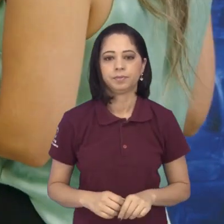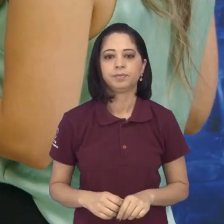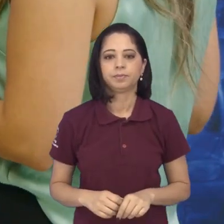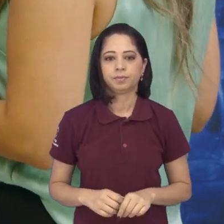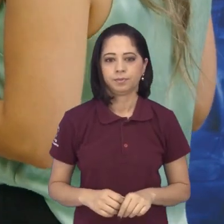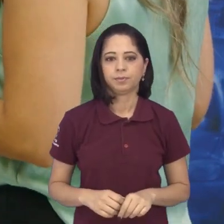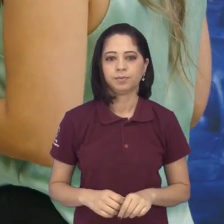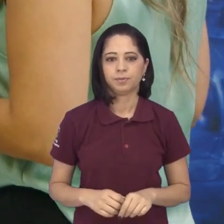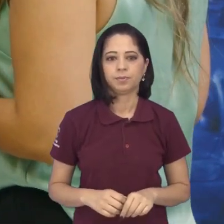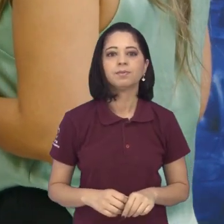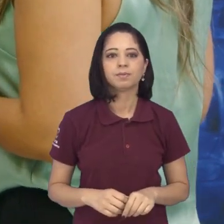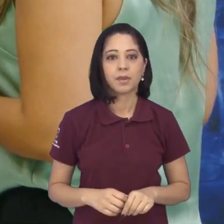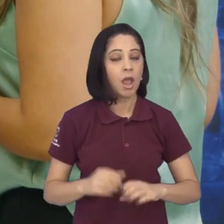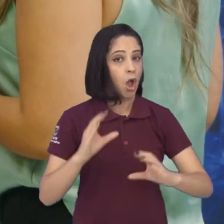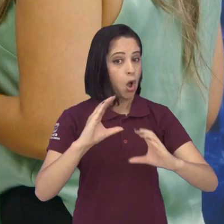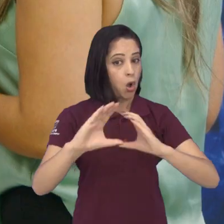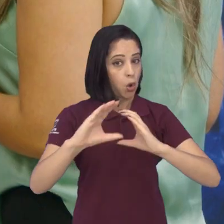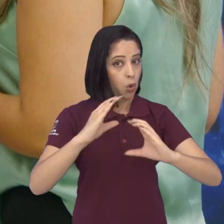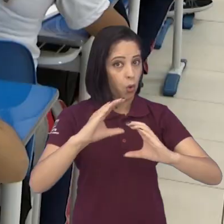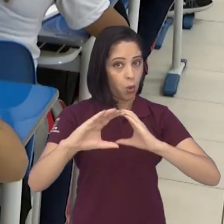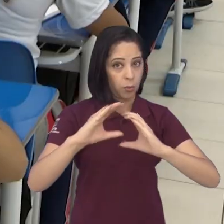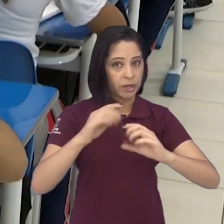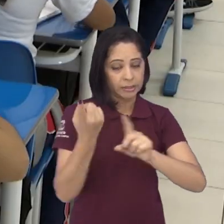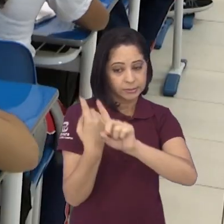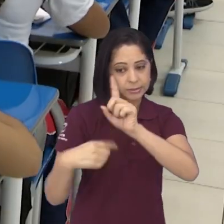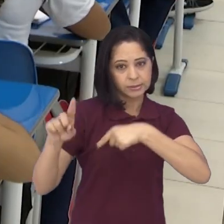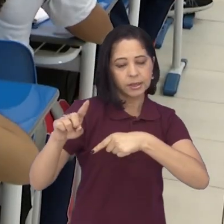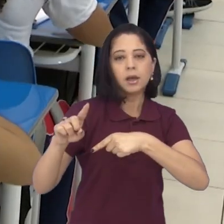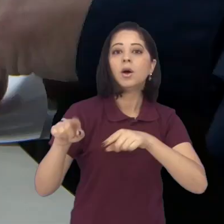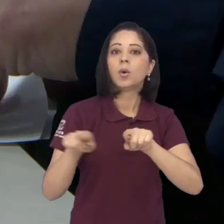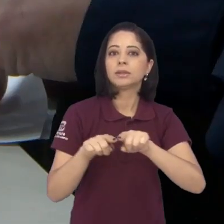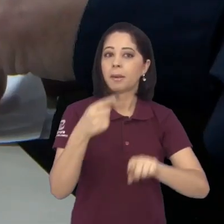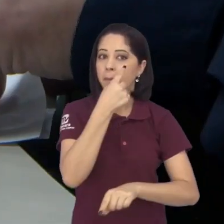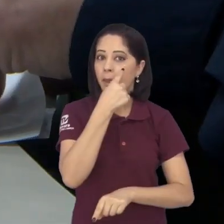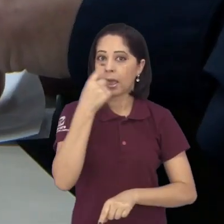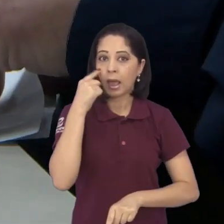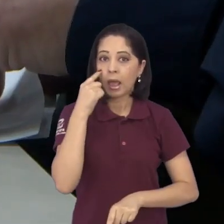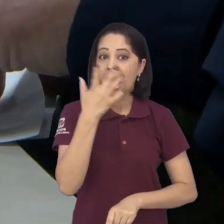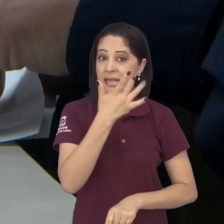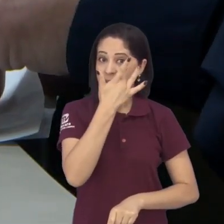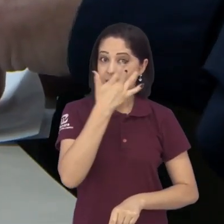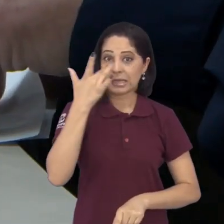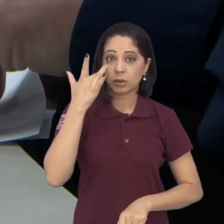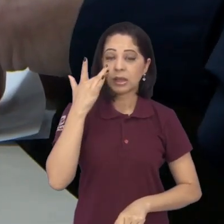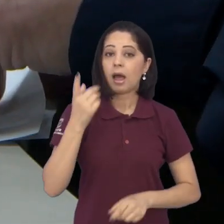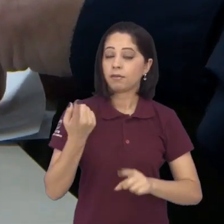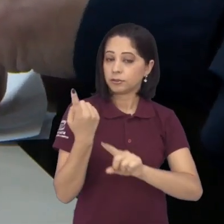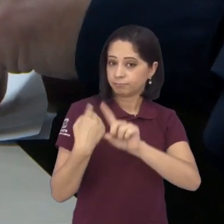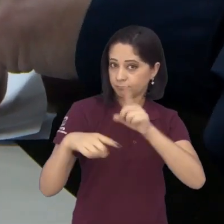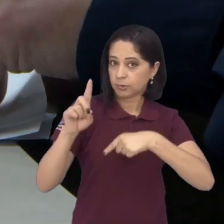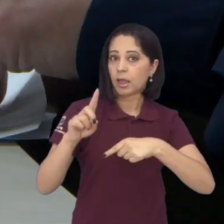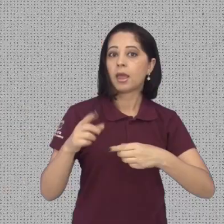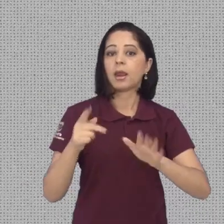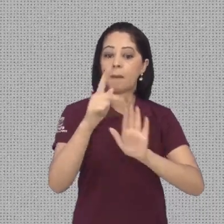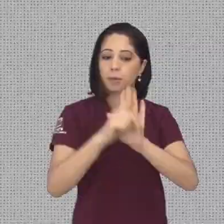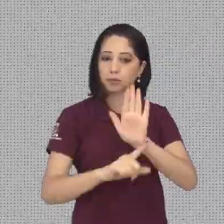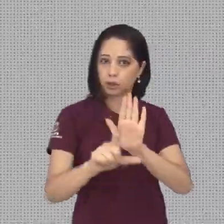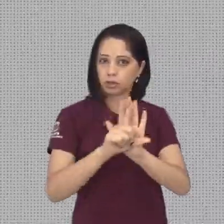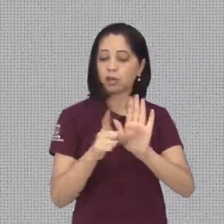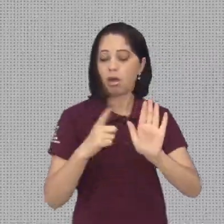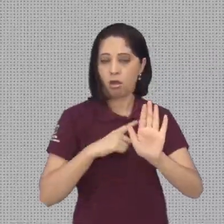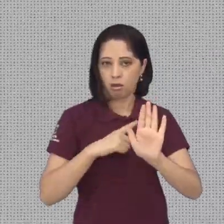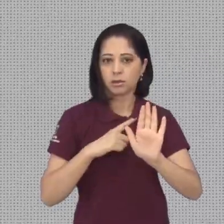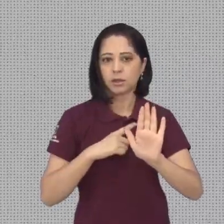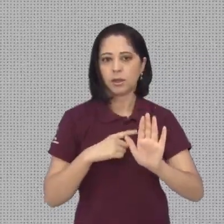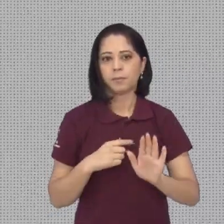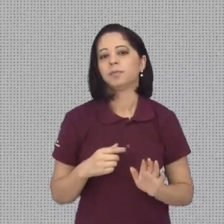O desenvolvimento de habilidades de comunicação e a saúde da visão são foco de um projeto de lei em tramitação na Câmara. A